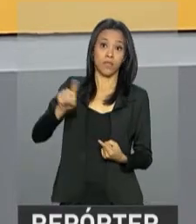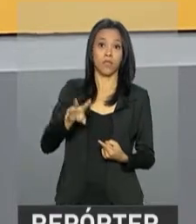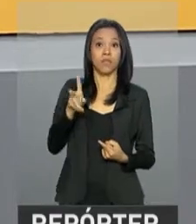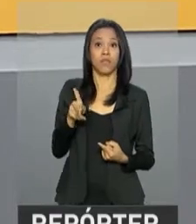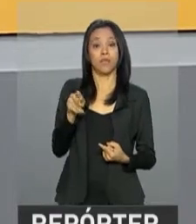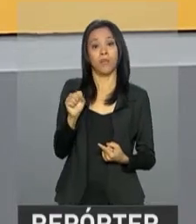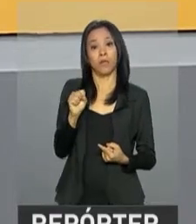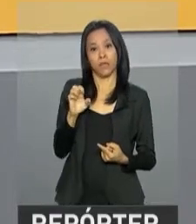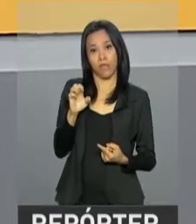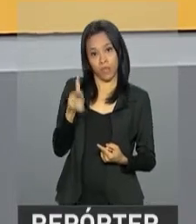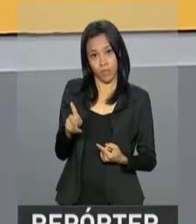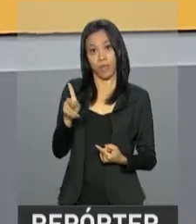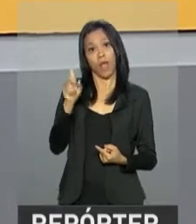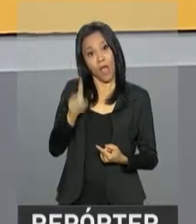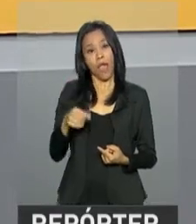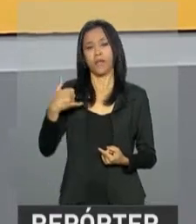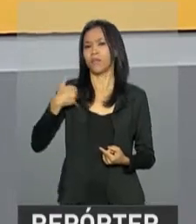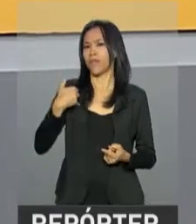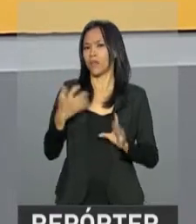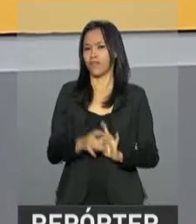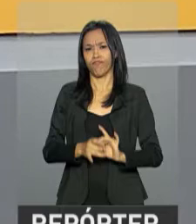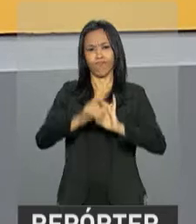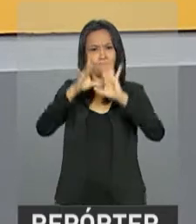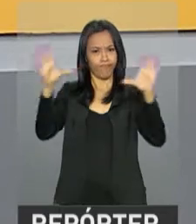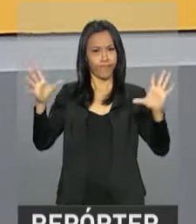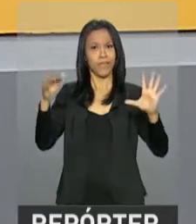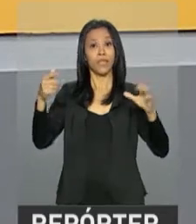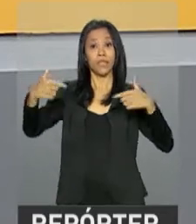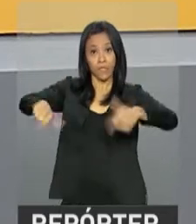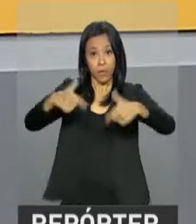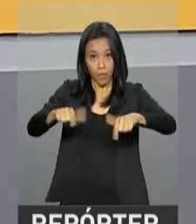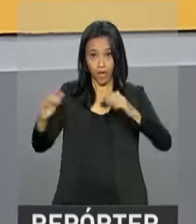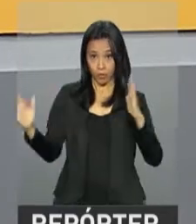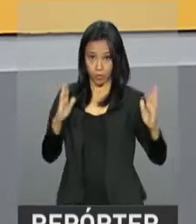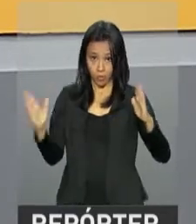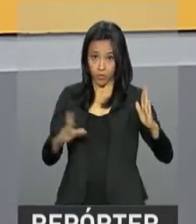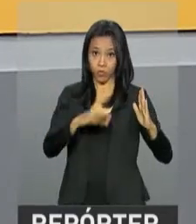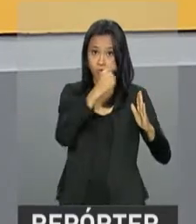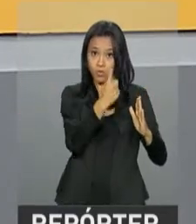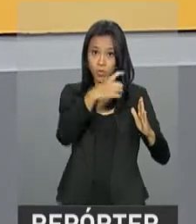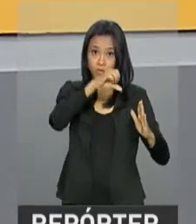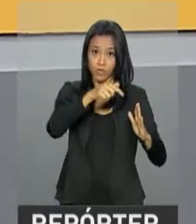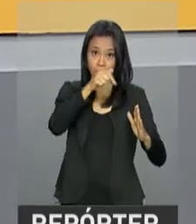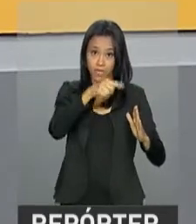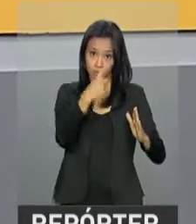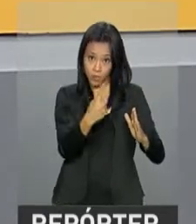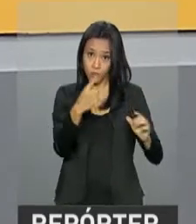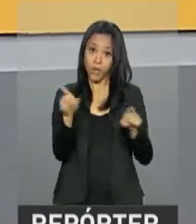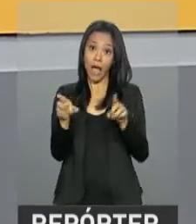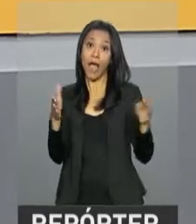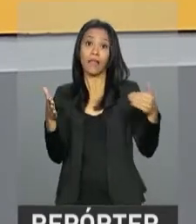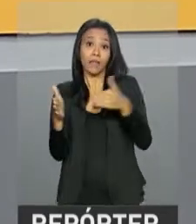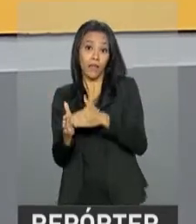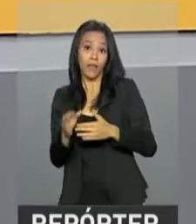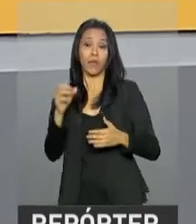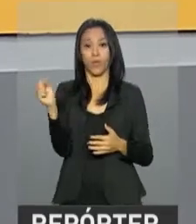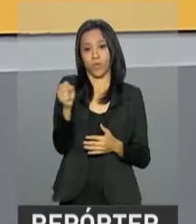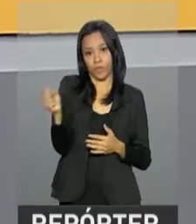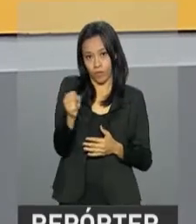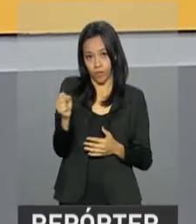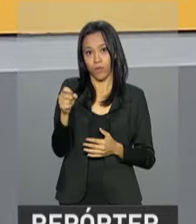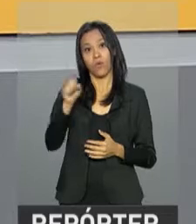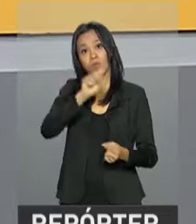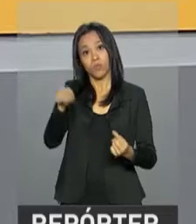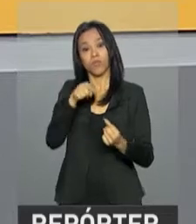para os cotistas de todas as idades que trabalharão entre 1981 e 1988 a expectativa do